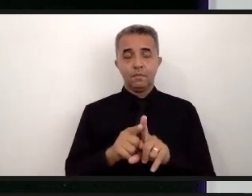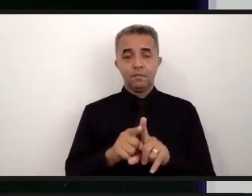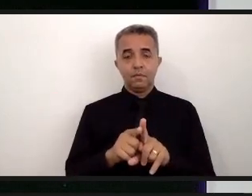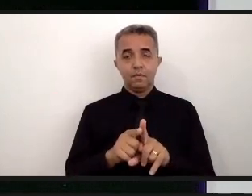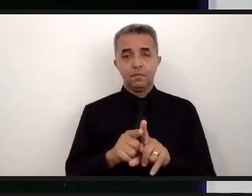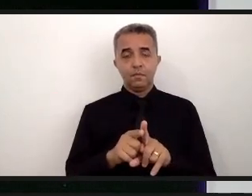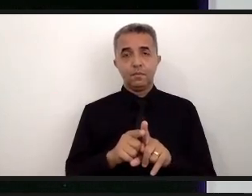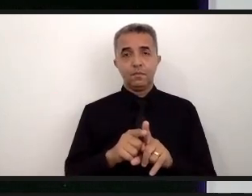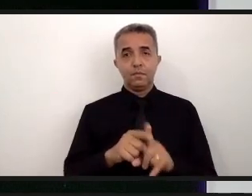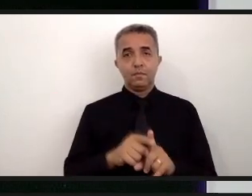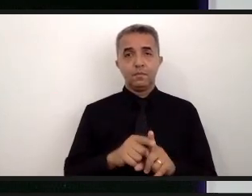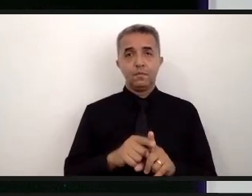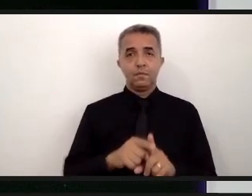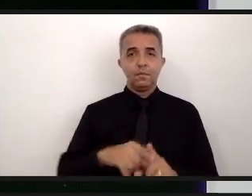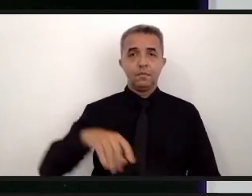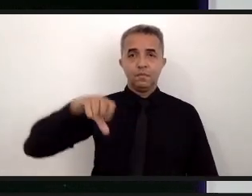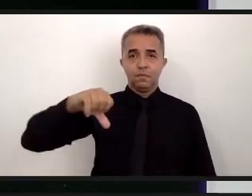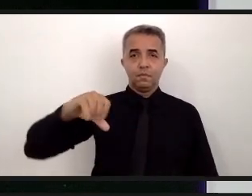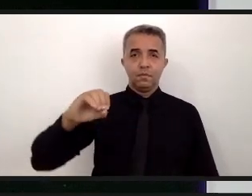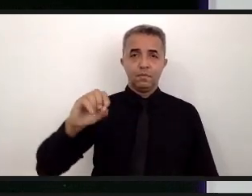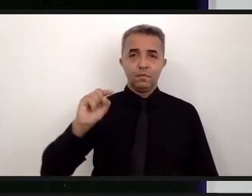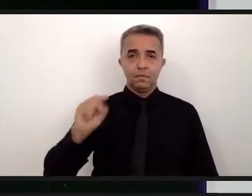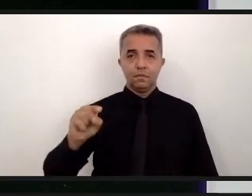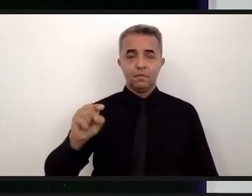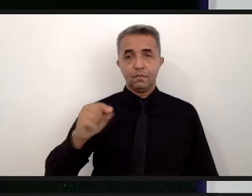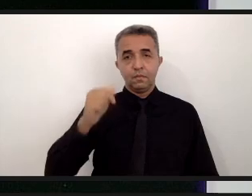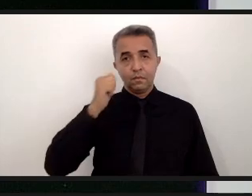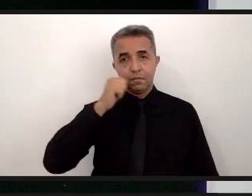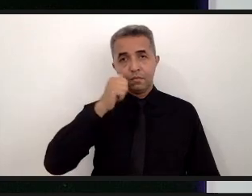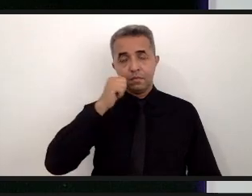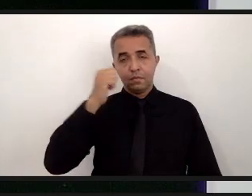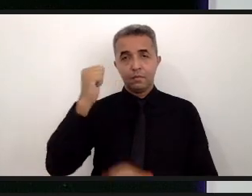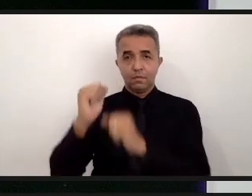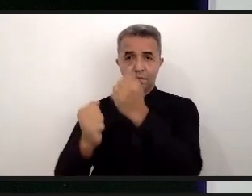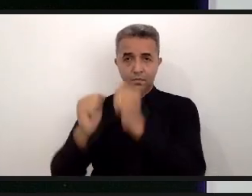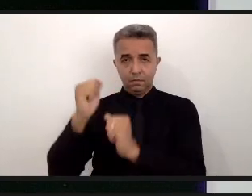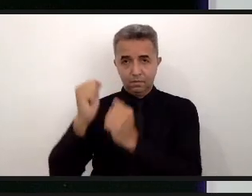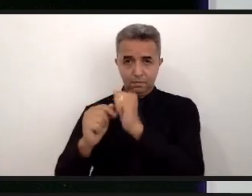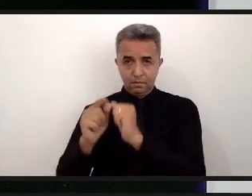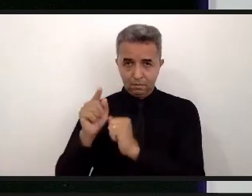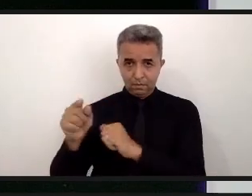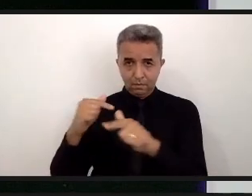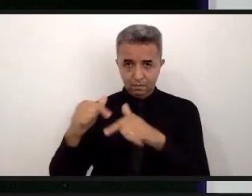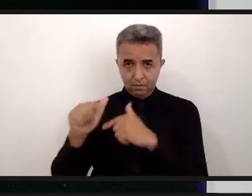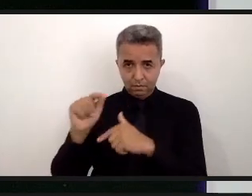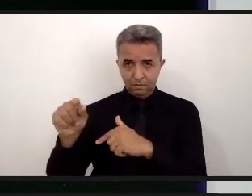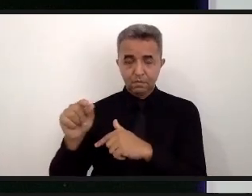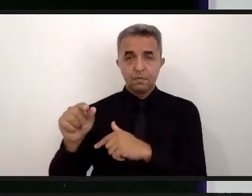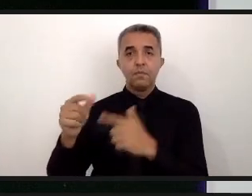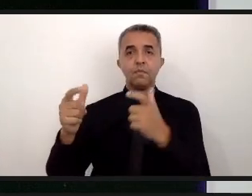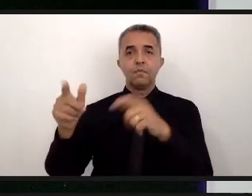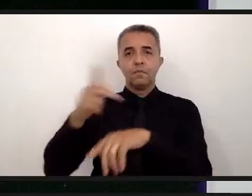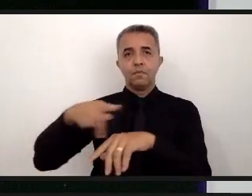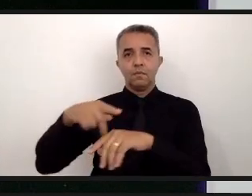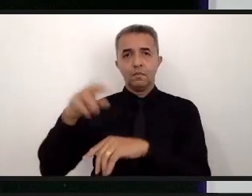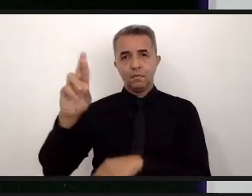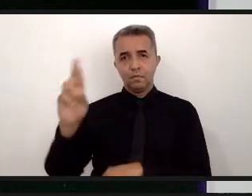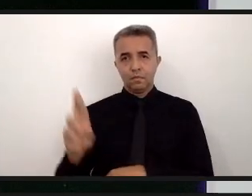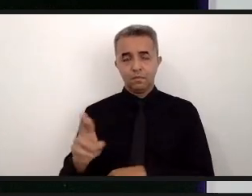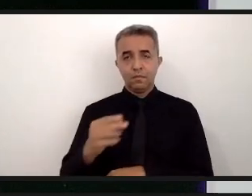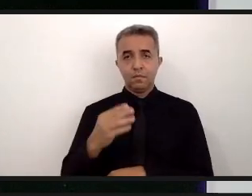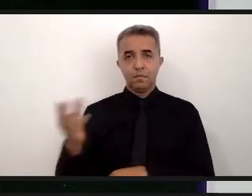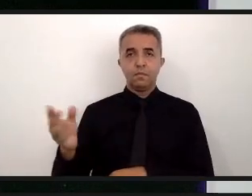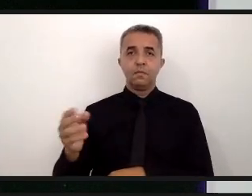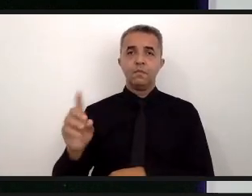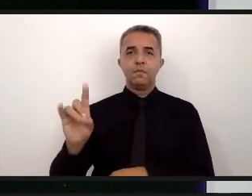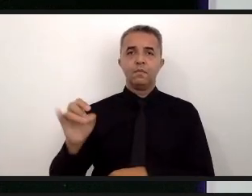as 90 mil operárias russas que, corajosamente, no dia 8 de março de 1917, percorreram